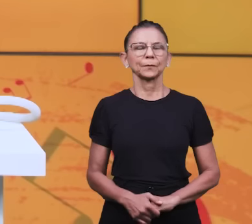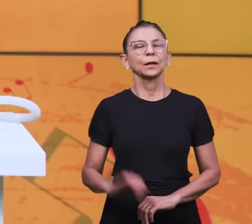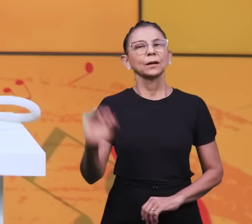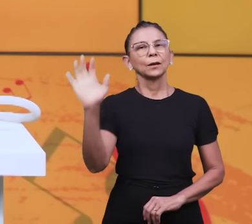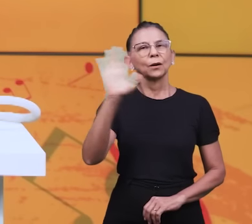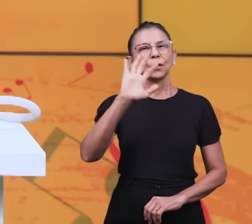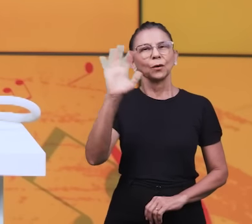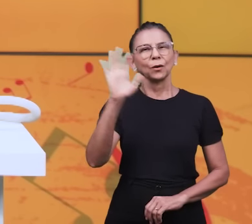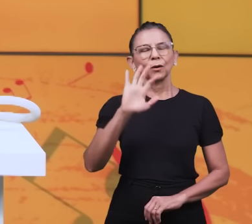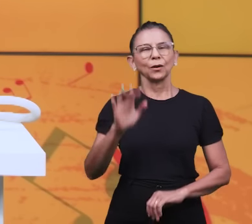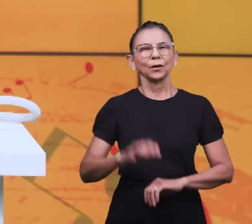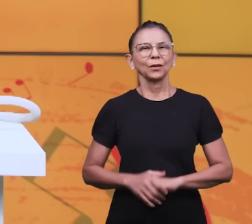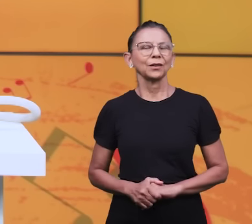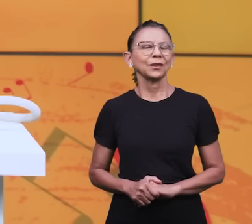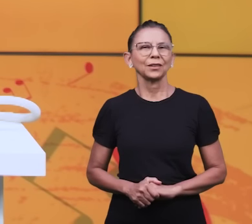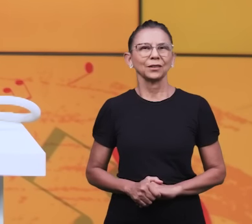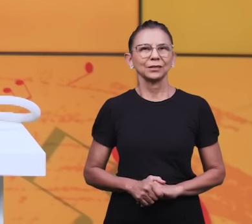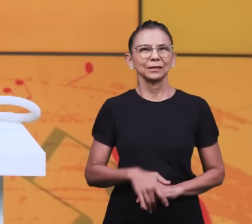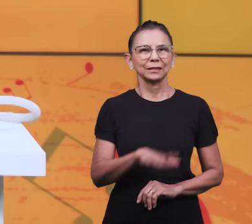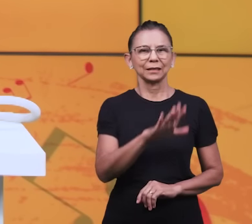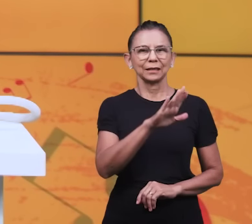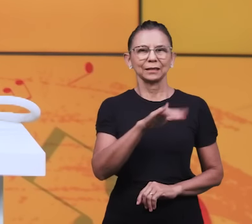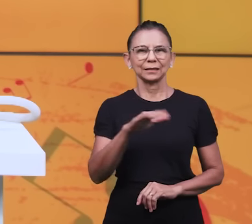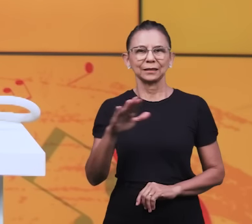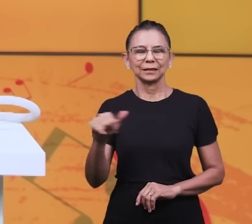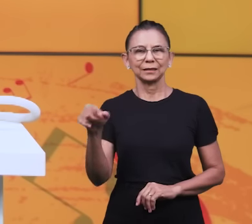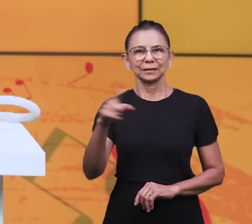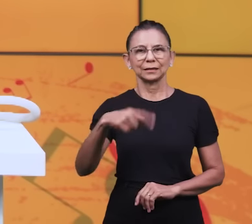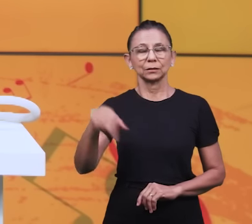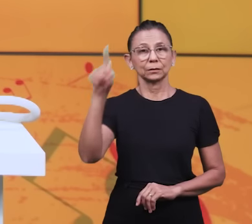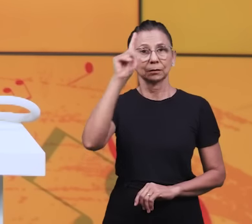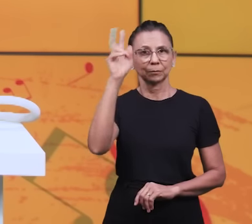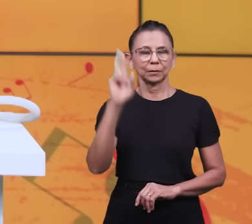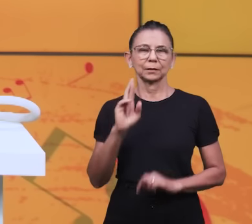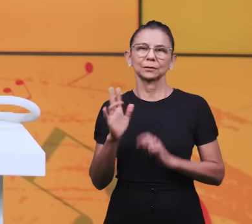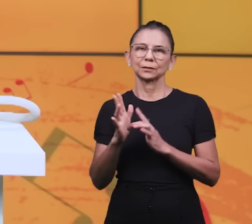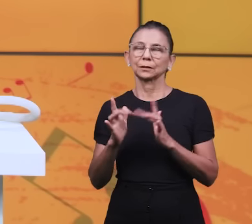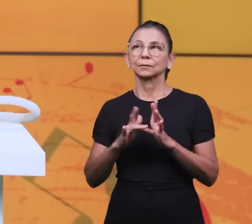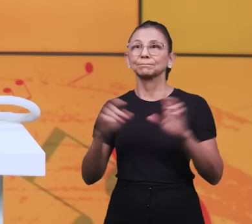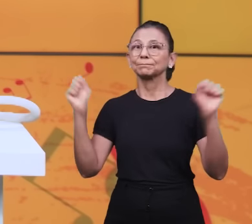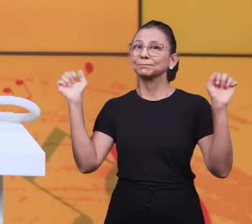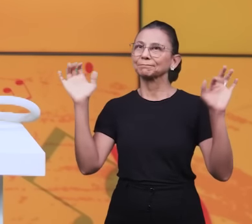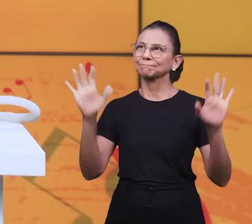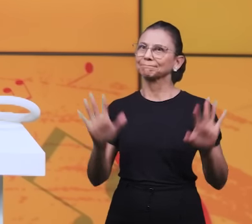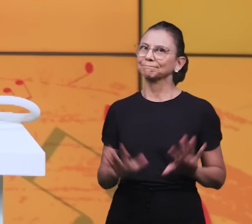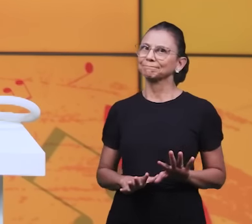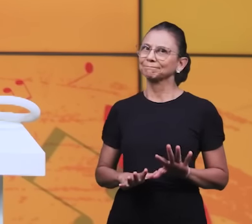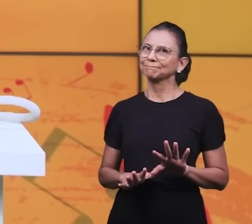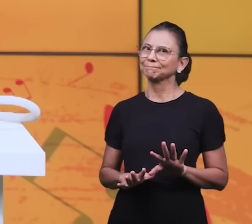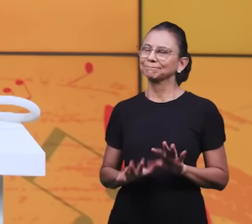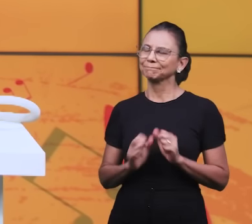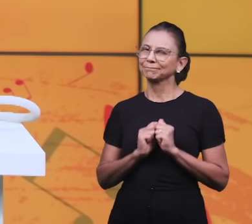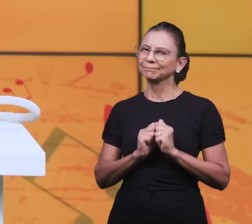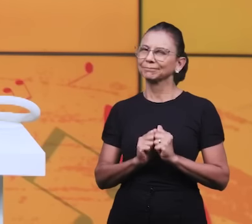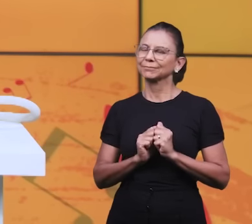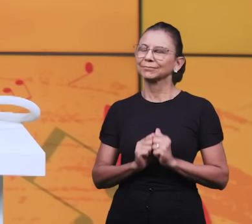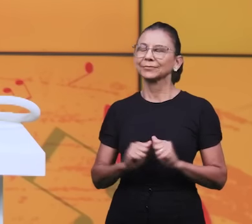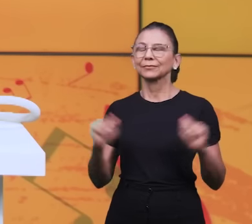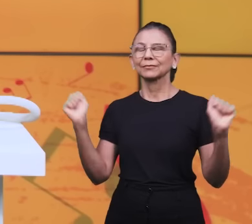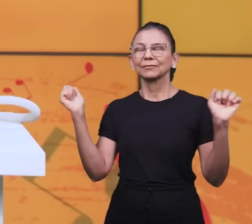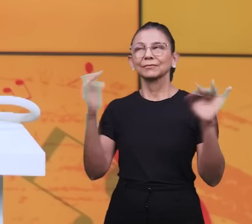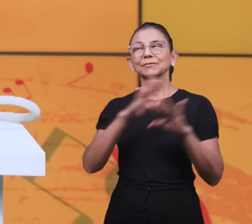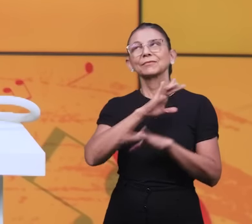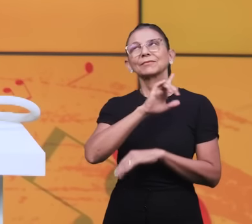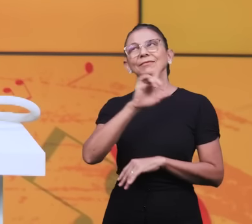Olá classes irmãos a paz do Senhor Que benção poder estar aqui com vocês e